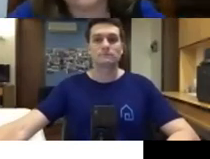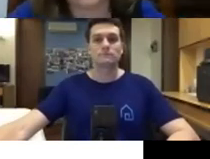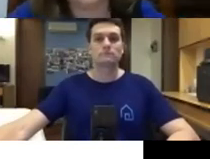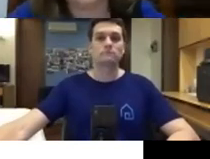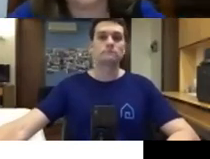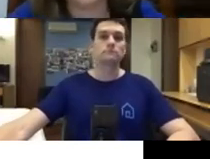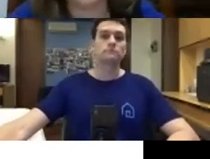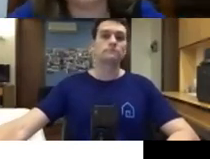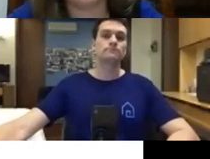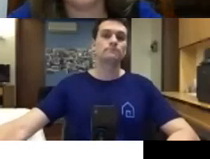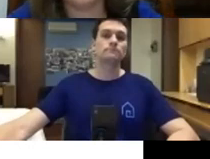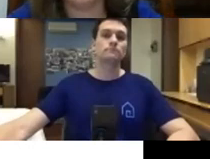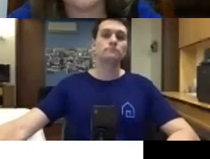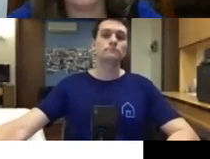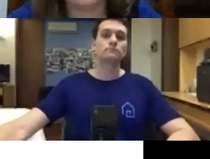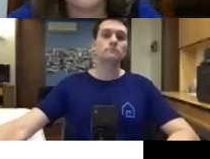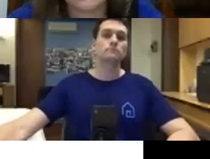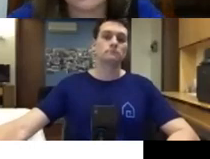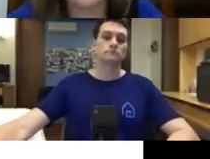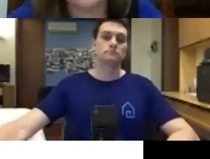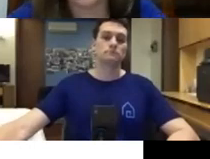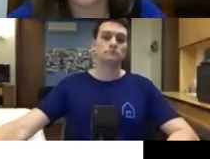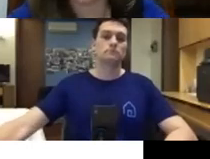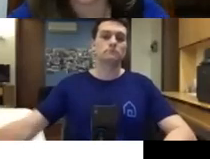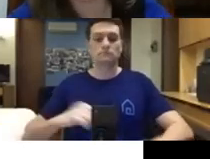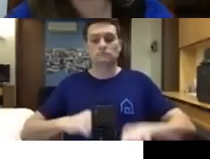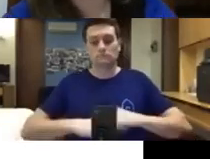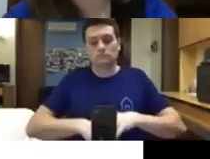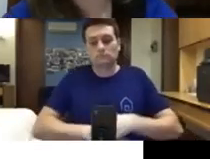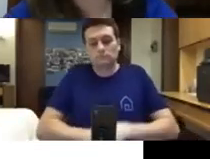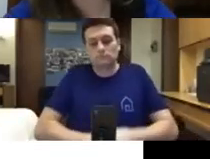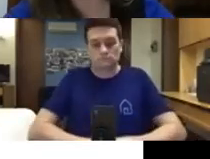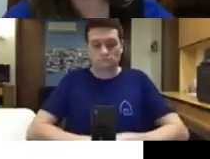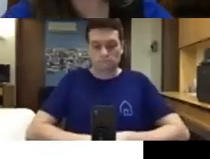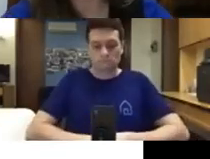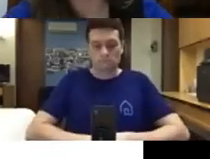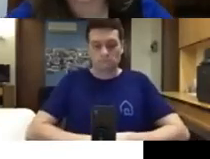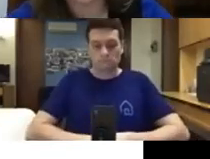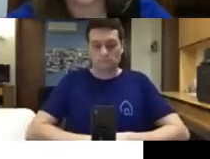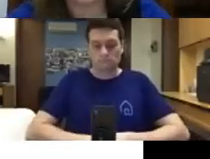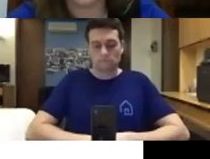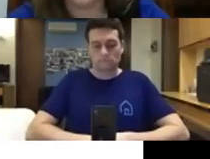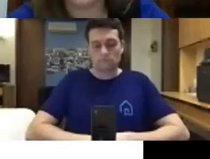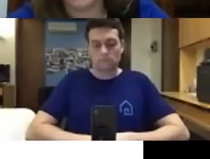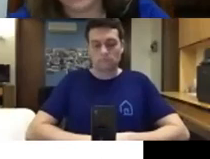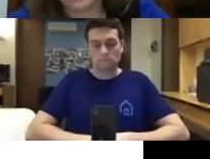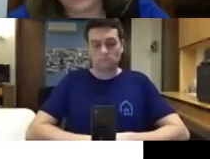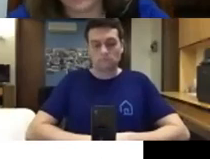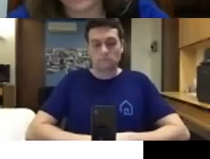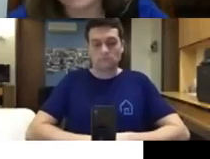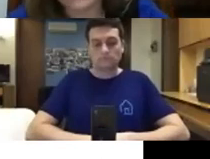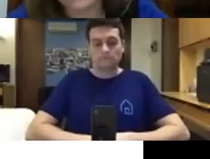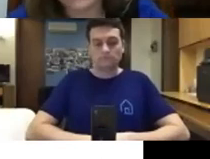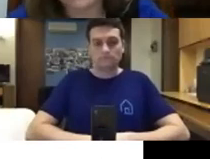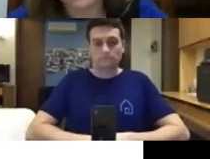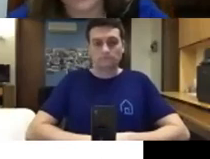uma outra avaliação que tem que ter um pouquinho de cuidado, né? A resistência do concreto. Então, por exemplo, extração de testemunho,